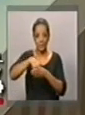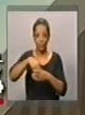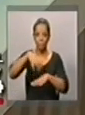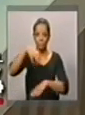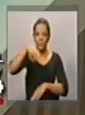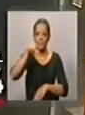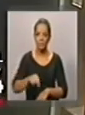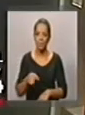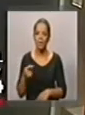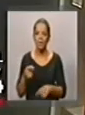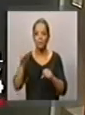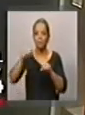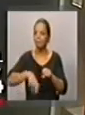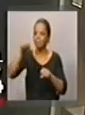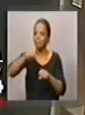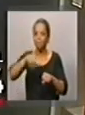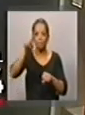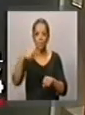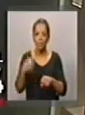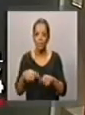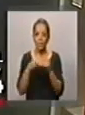mini mercado com tudo o que é essencial.